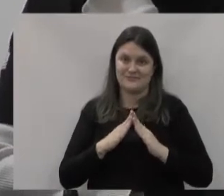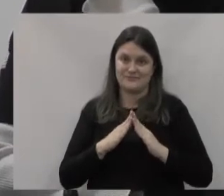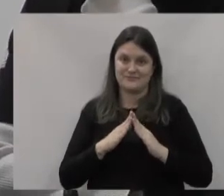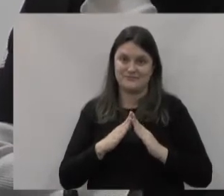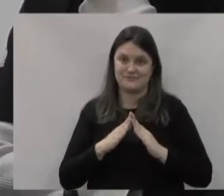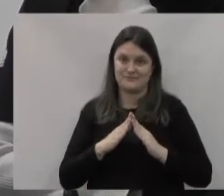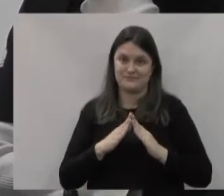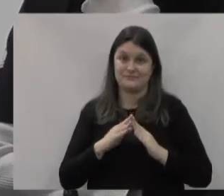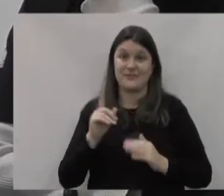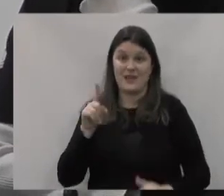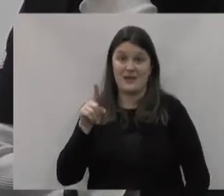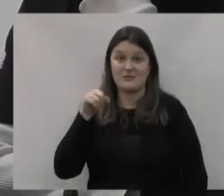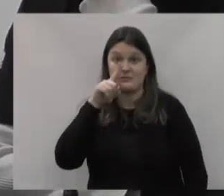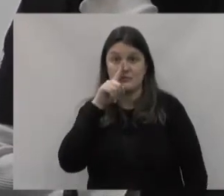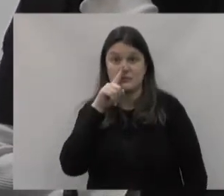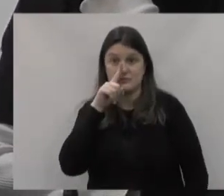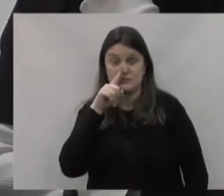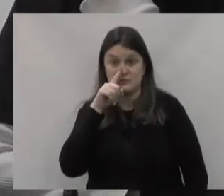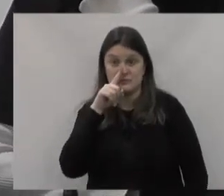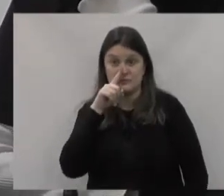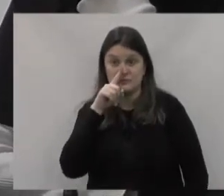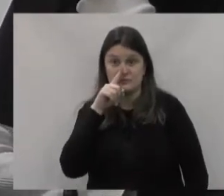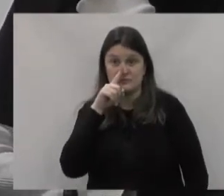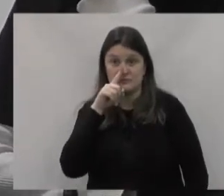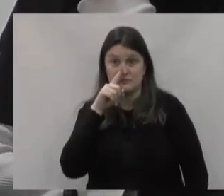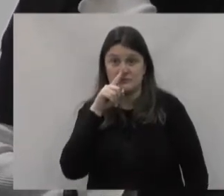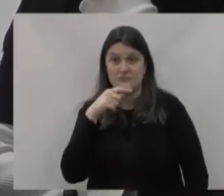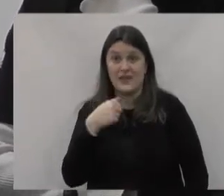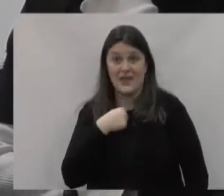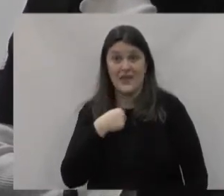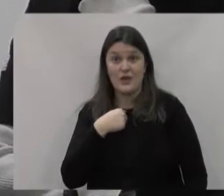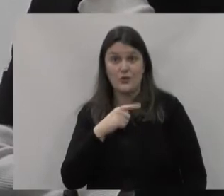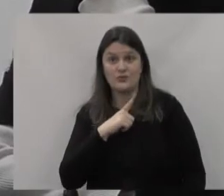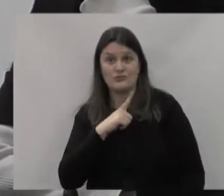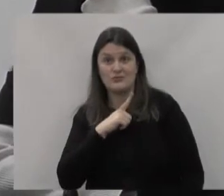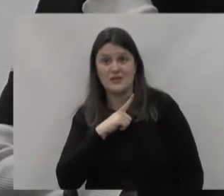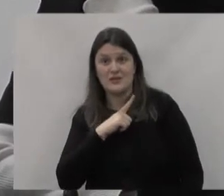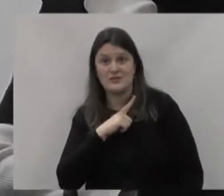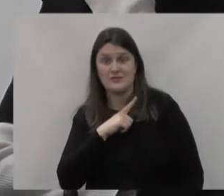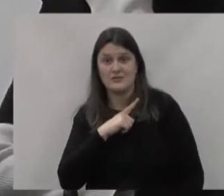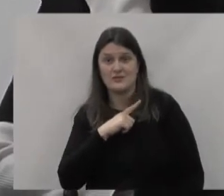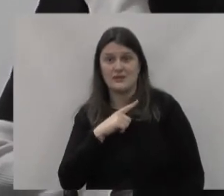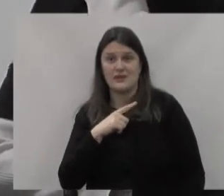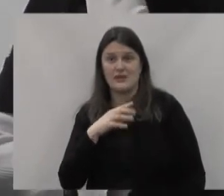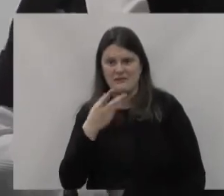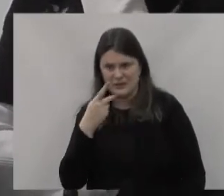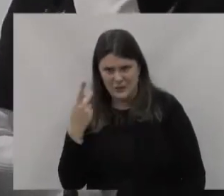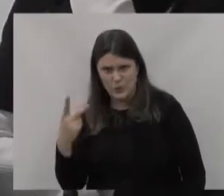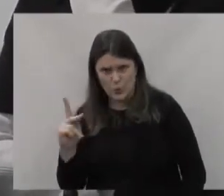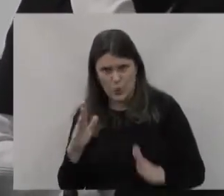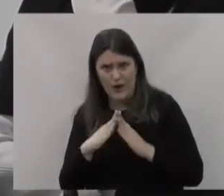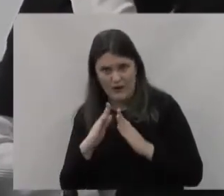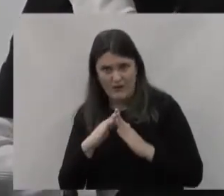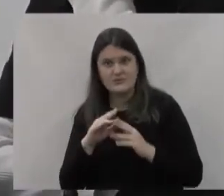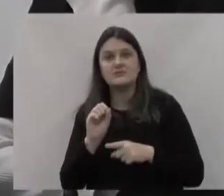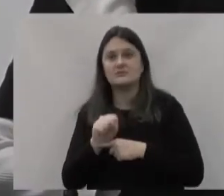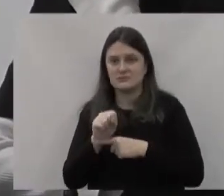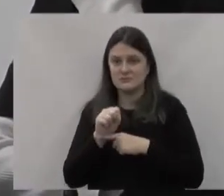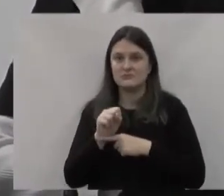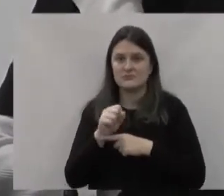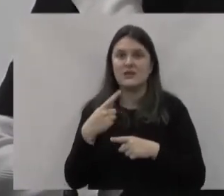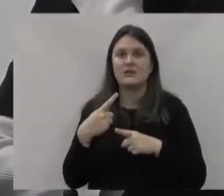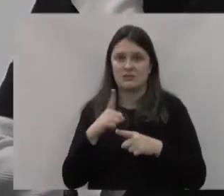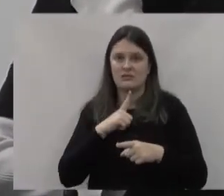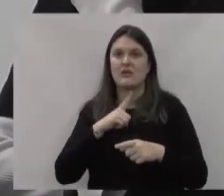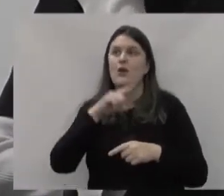isso é perigoso, né? É perigoso. Eu tenho medida protetiva. Na Eu tenho. tua casa você está recebendo? Sim, a gente pessoa? faz